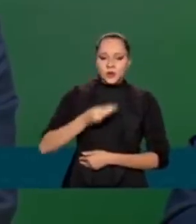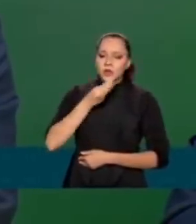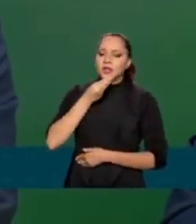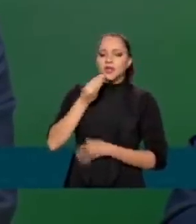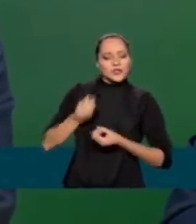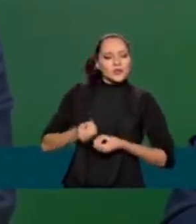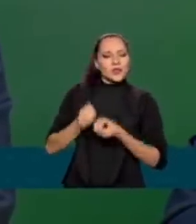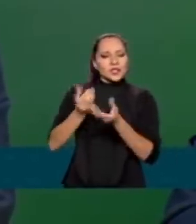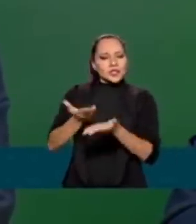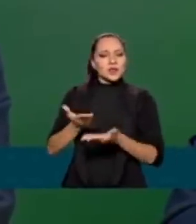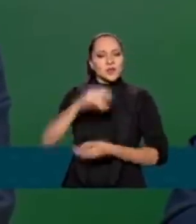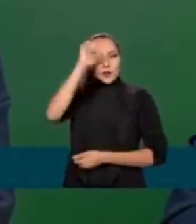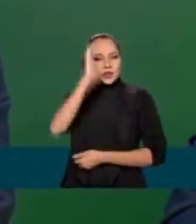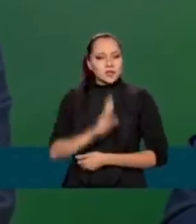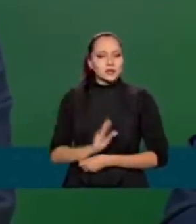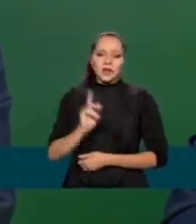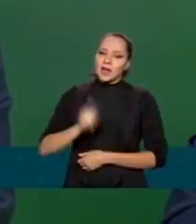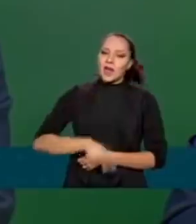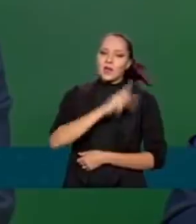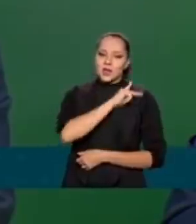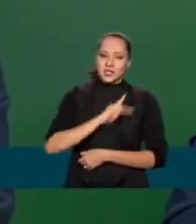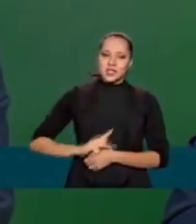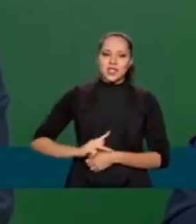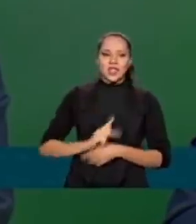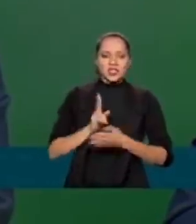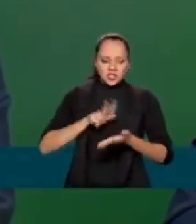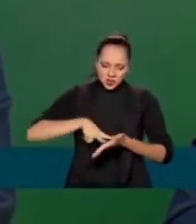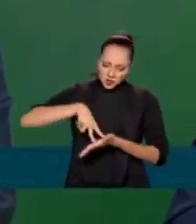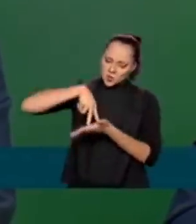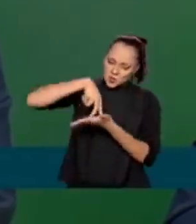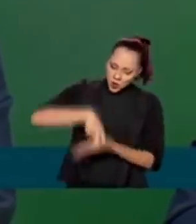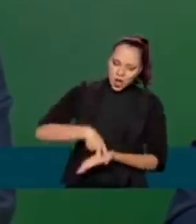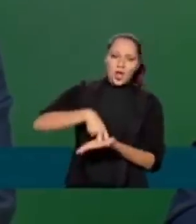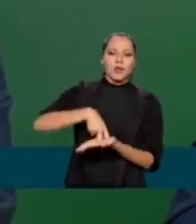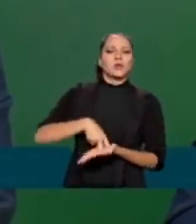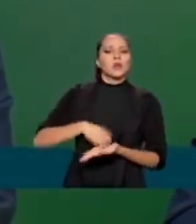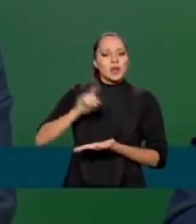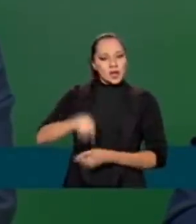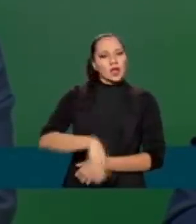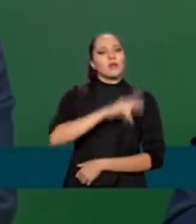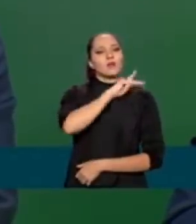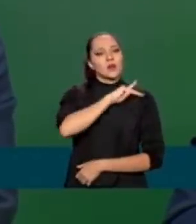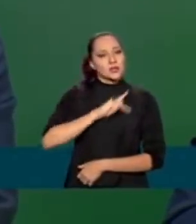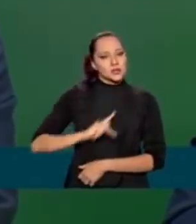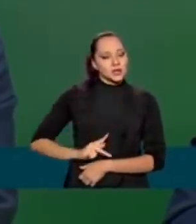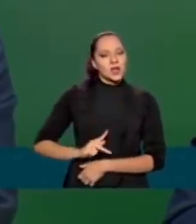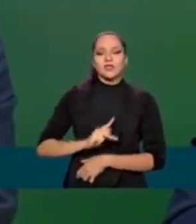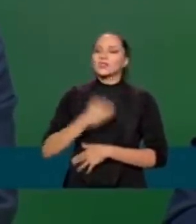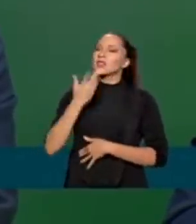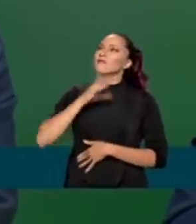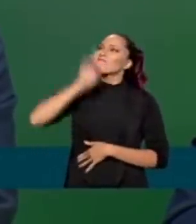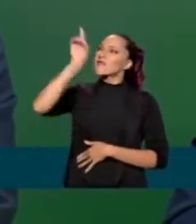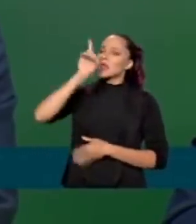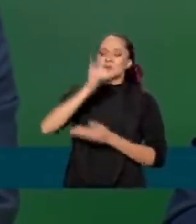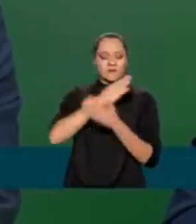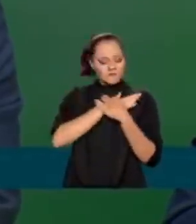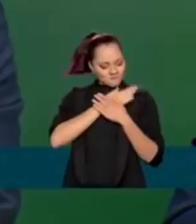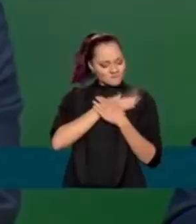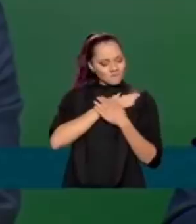Brasil. É o presidente que bota seu joelho no chão. É o presidente que tem Deus no seu coração.